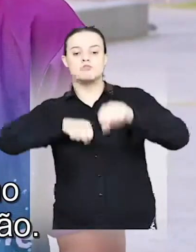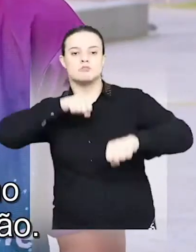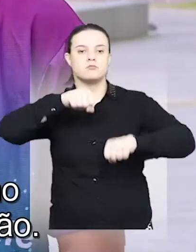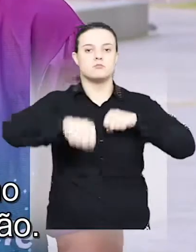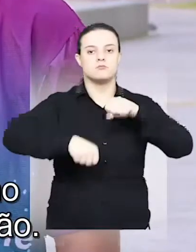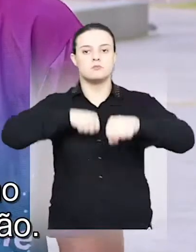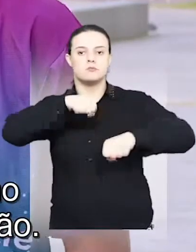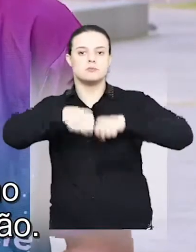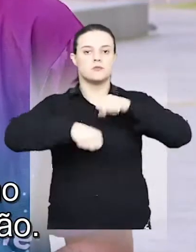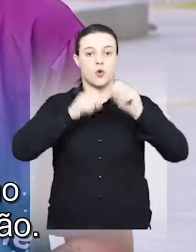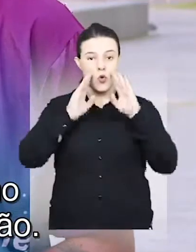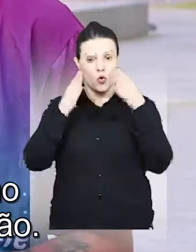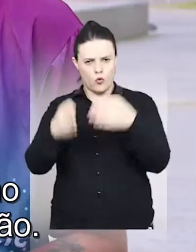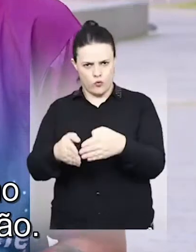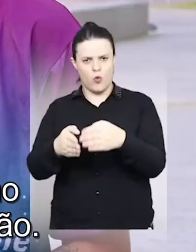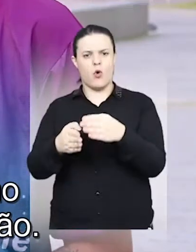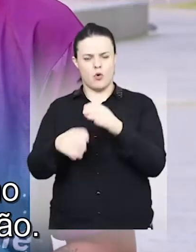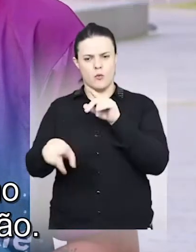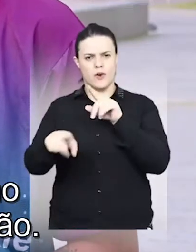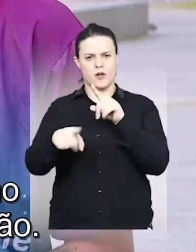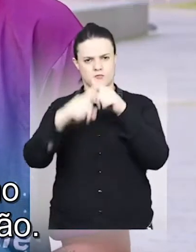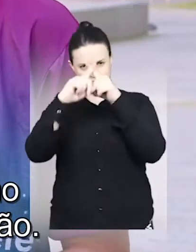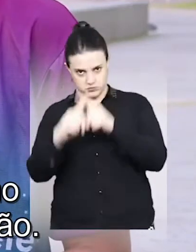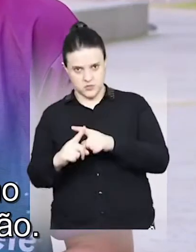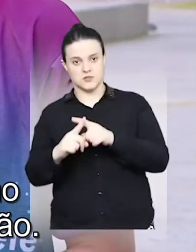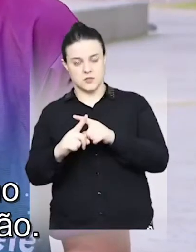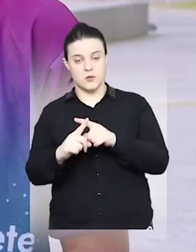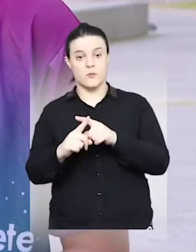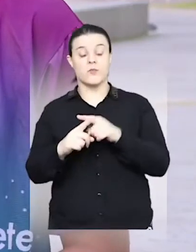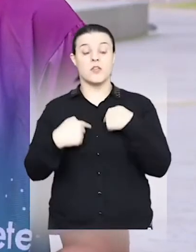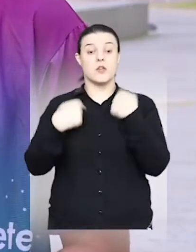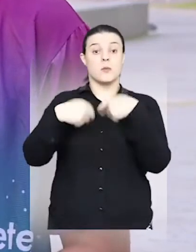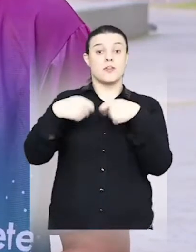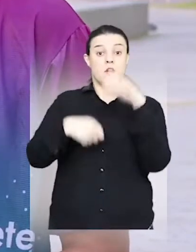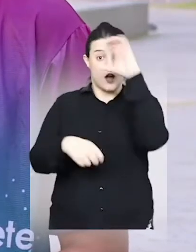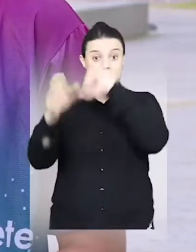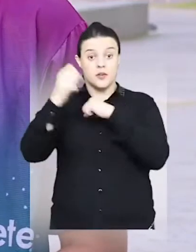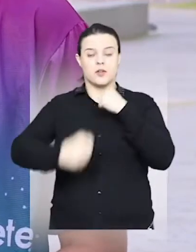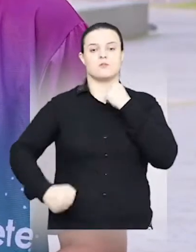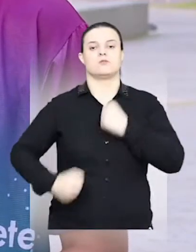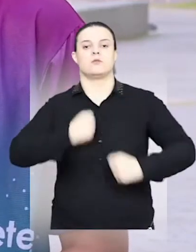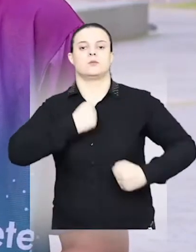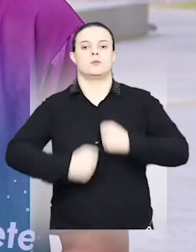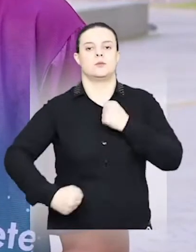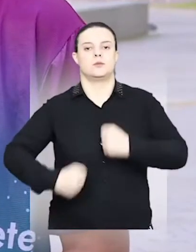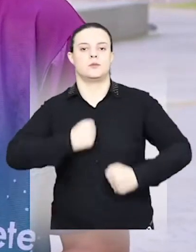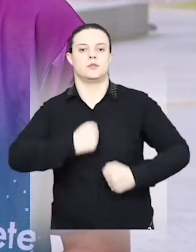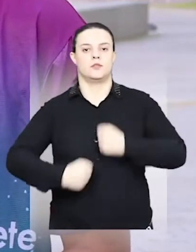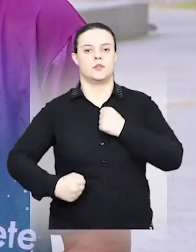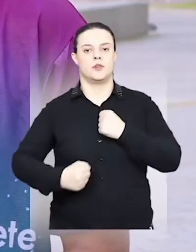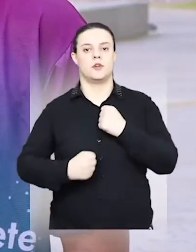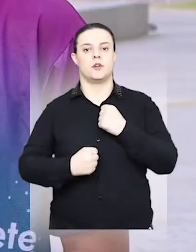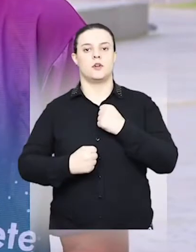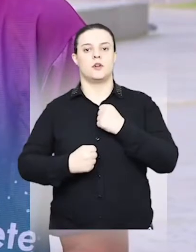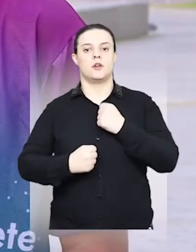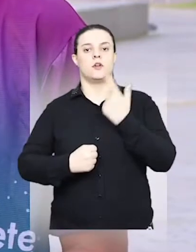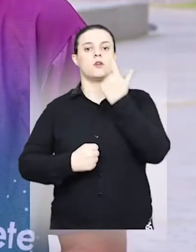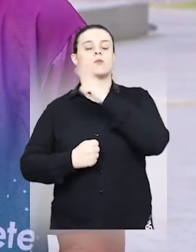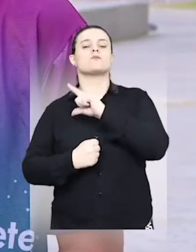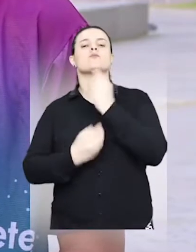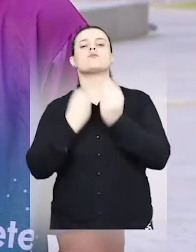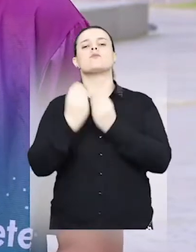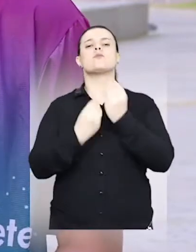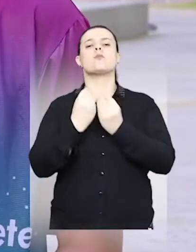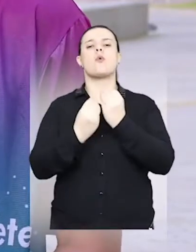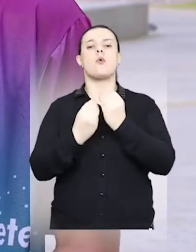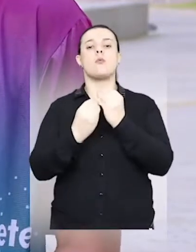praticar o ciclismo de forma mais voltada para a competição e eu precisava aprender a correr. Isso aconteceu